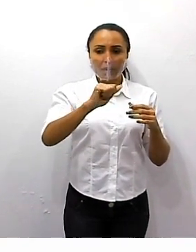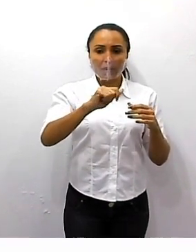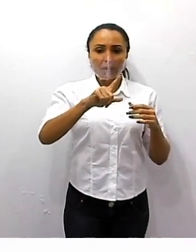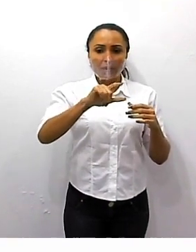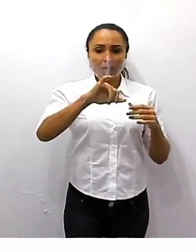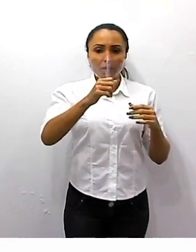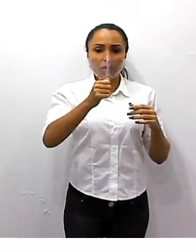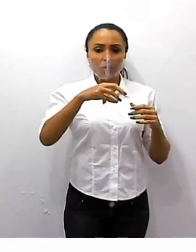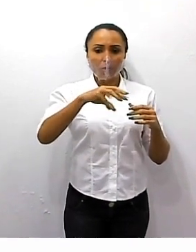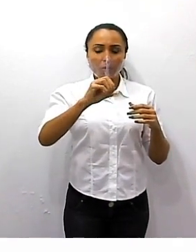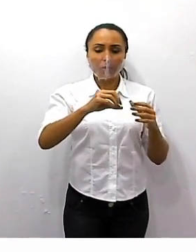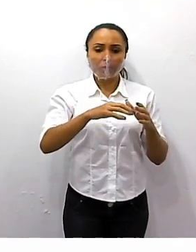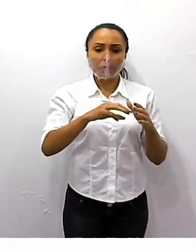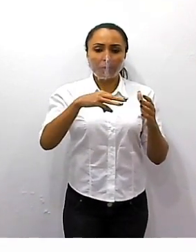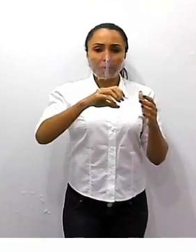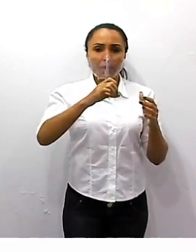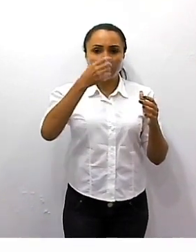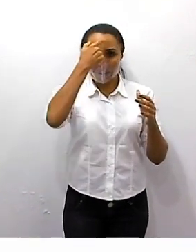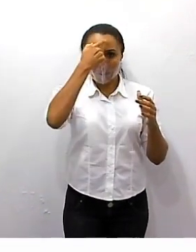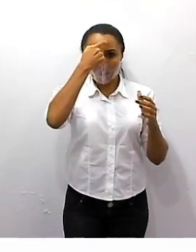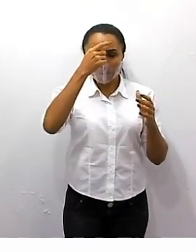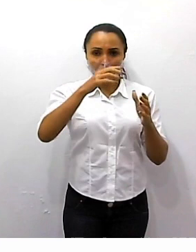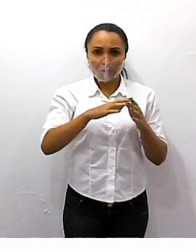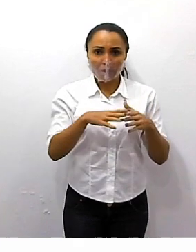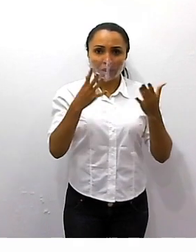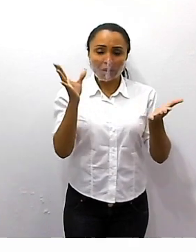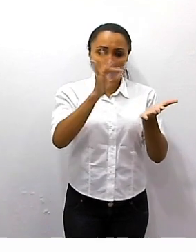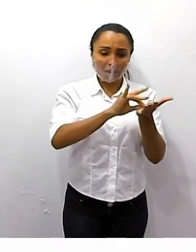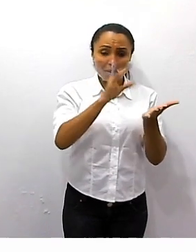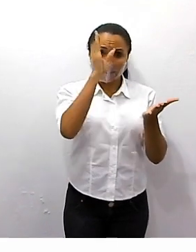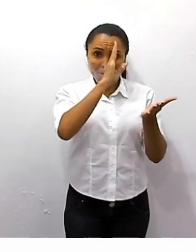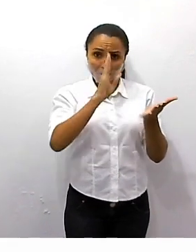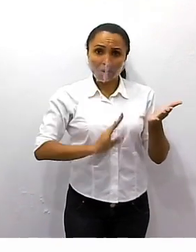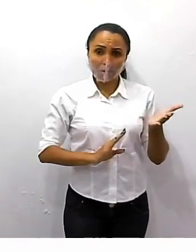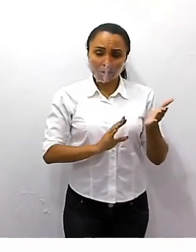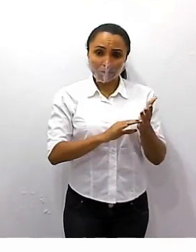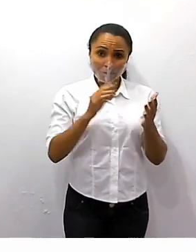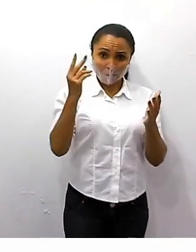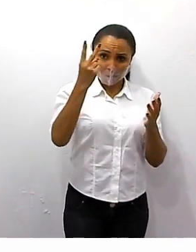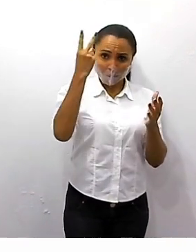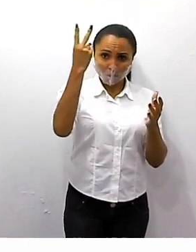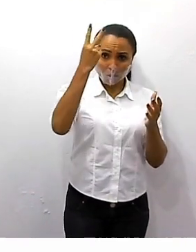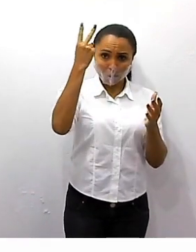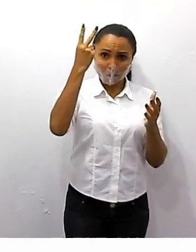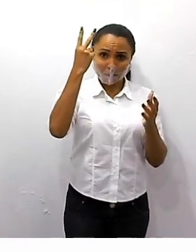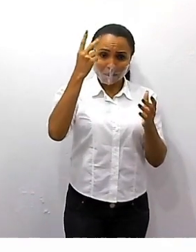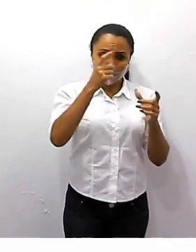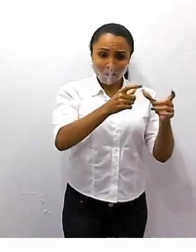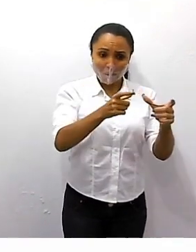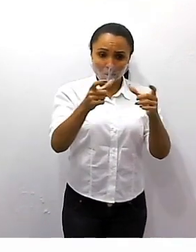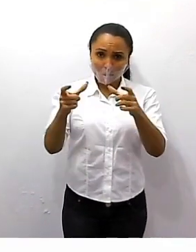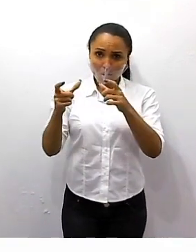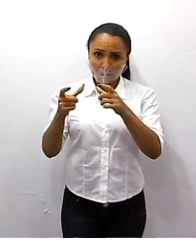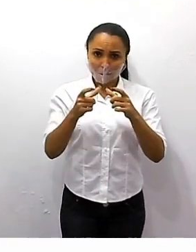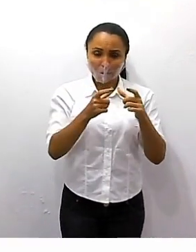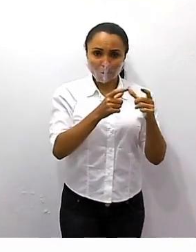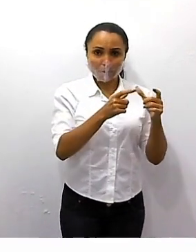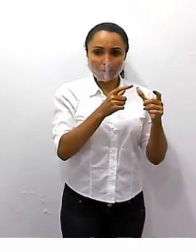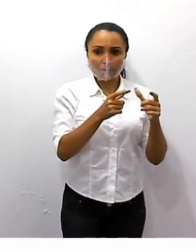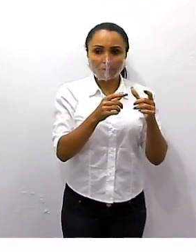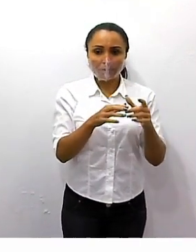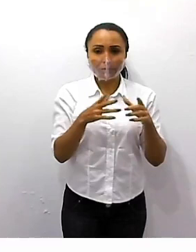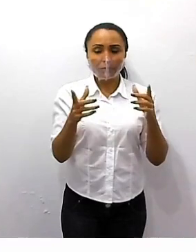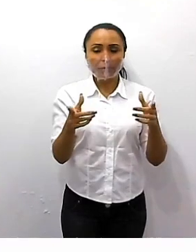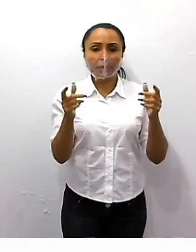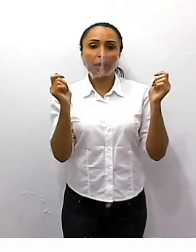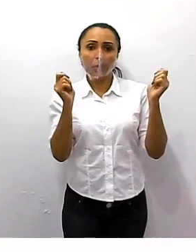maior fidelidade à realidade brasileira e valorizava, sobretudo, o regionalismo. Com isso, pode-se